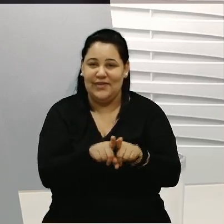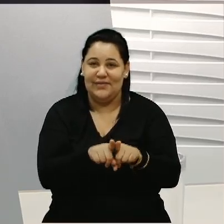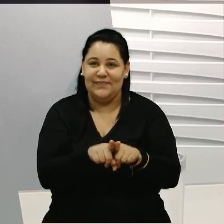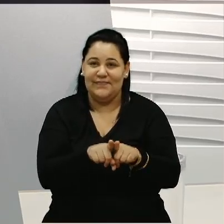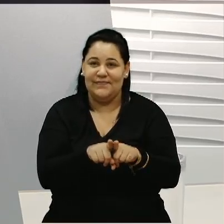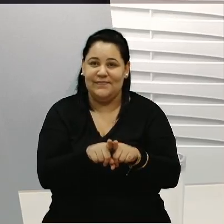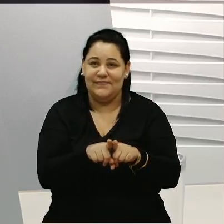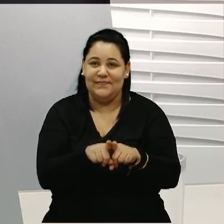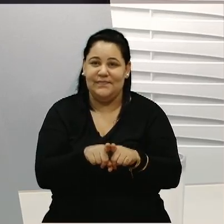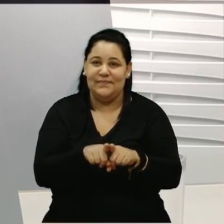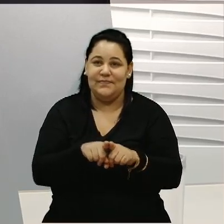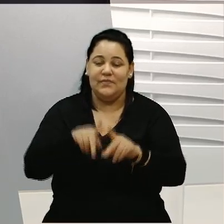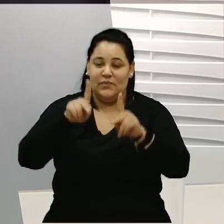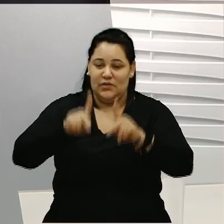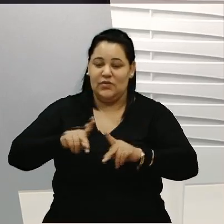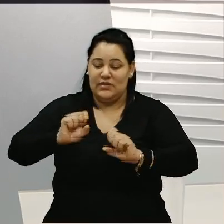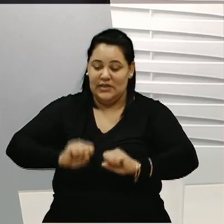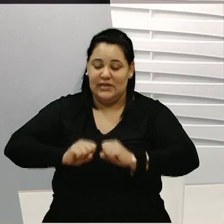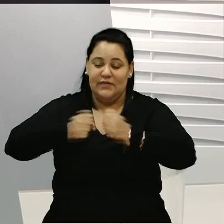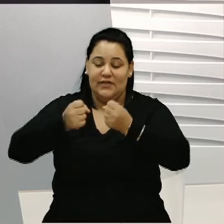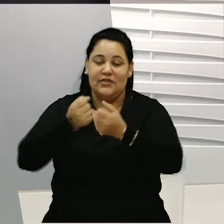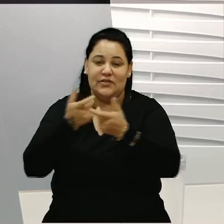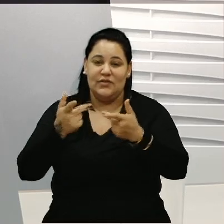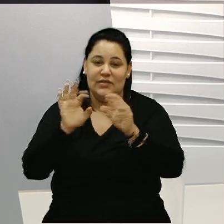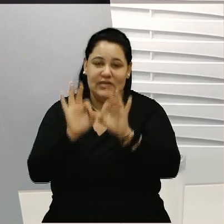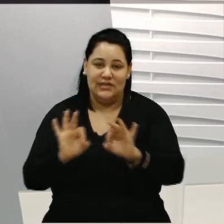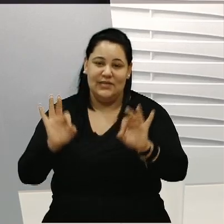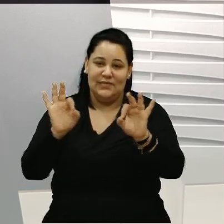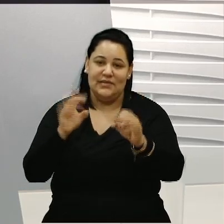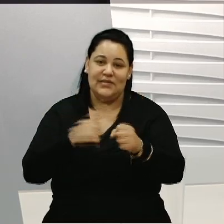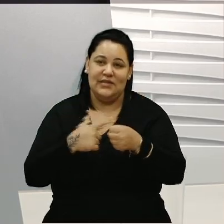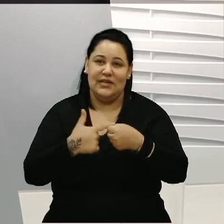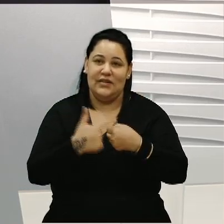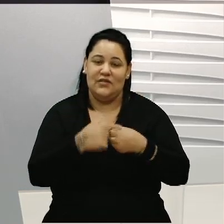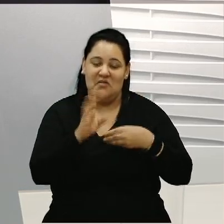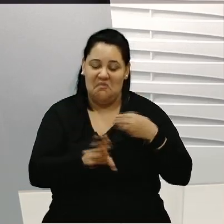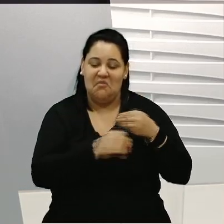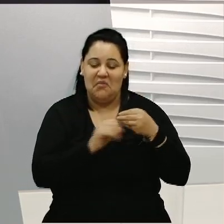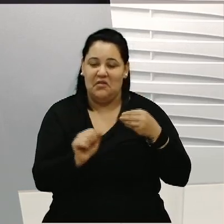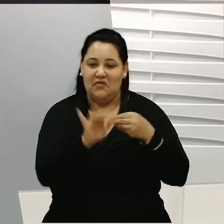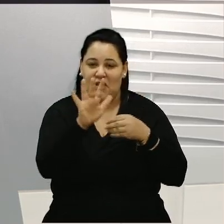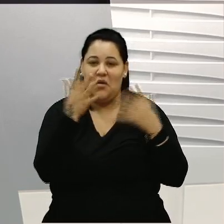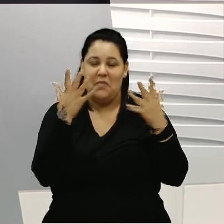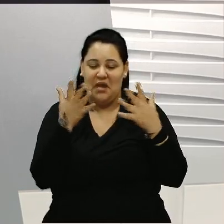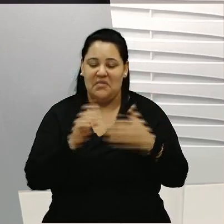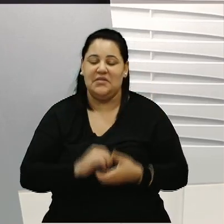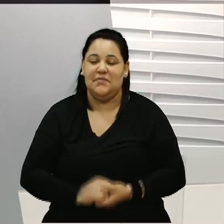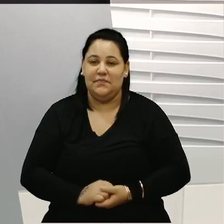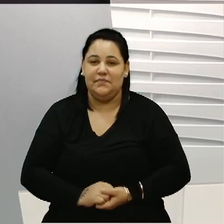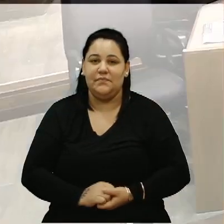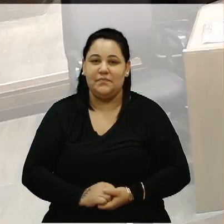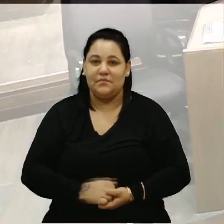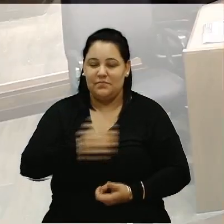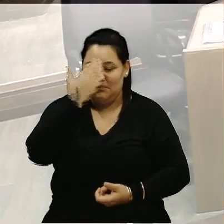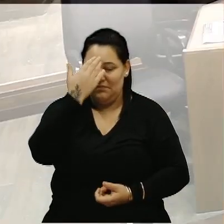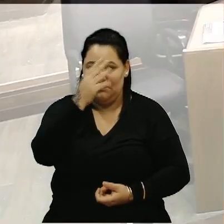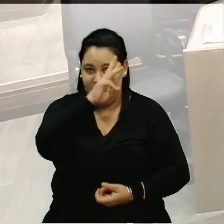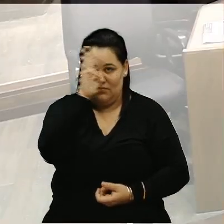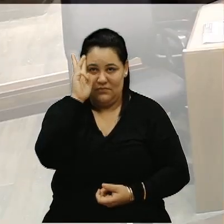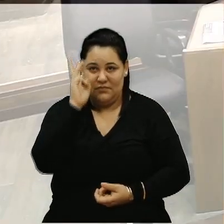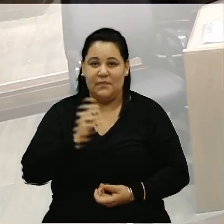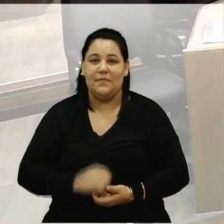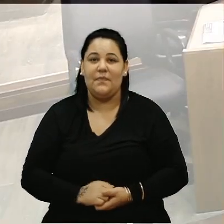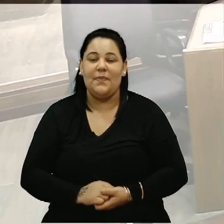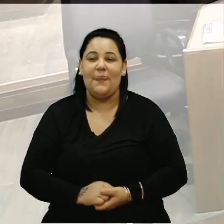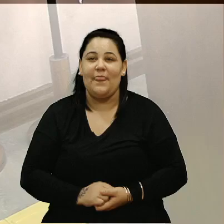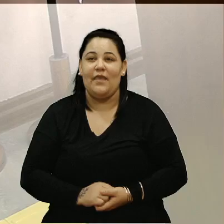Autoridades assim, pessoas que defendem as causas nobres de uma cidade que agrega valores. Parabéns. Obrigado, vereador Valim. E agora